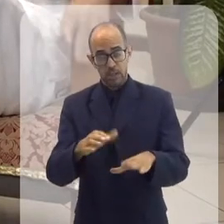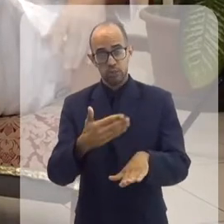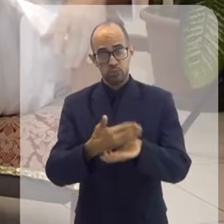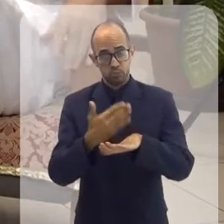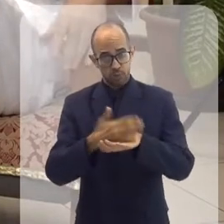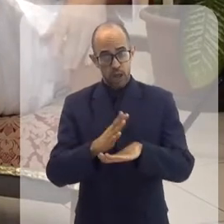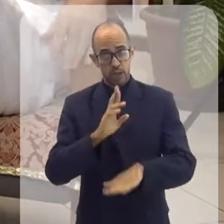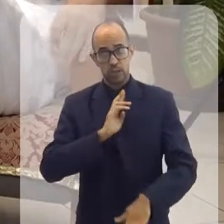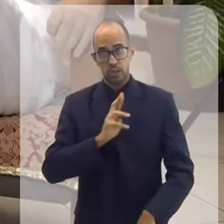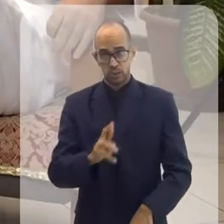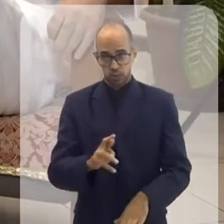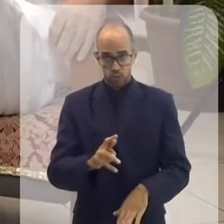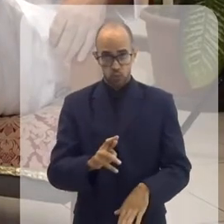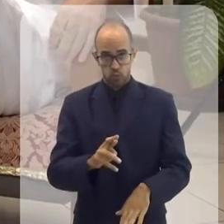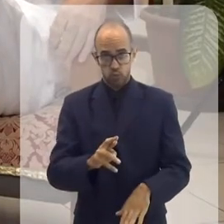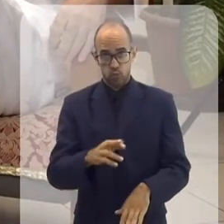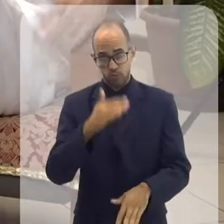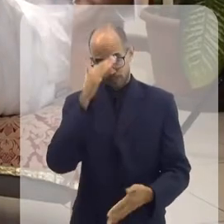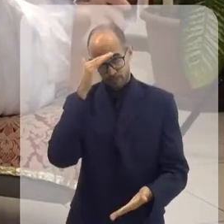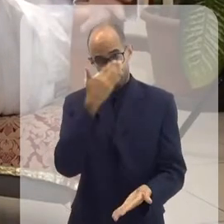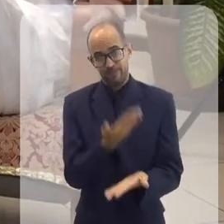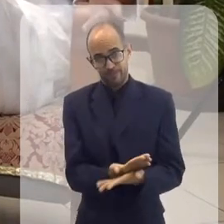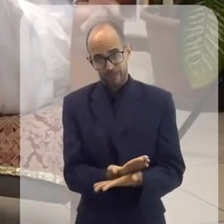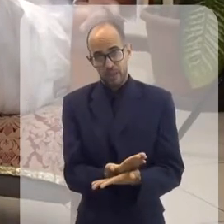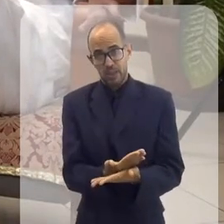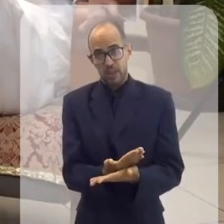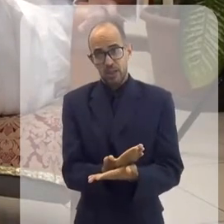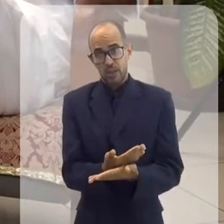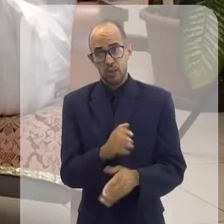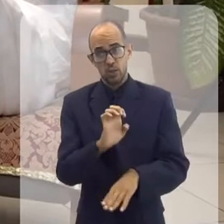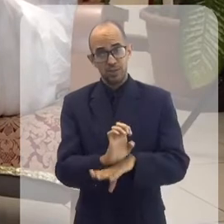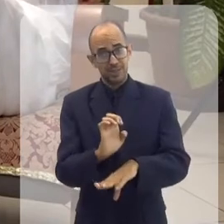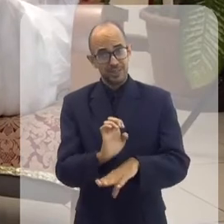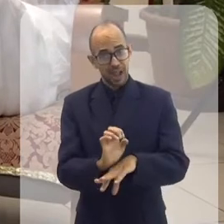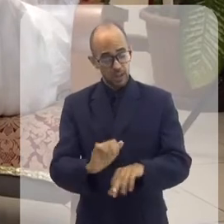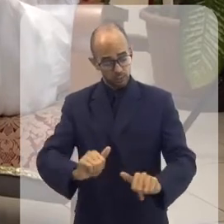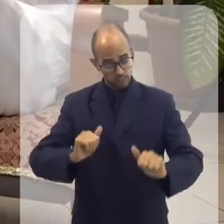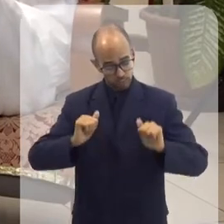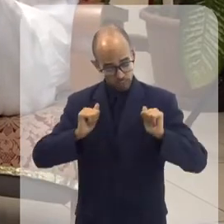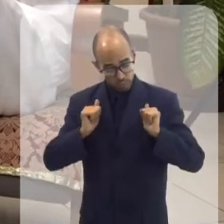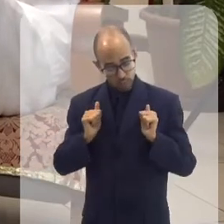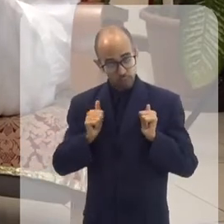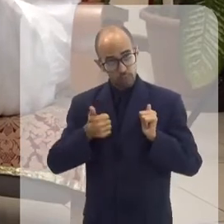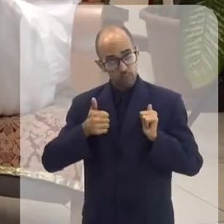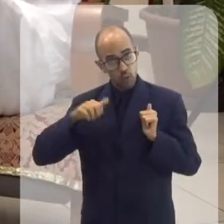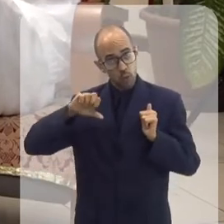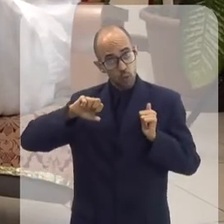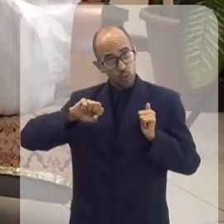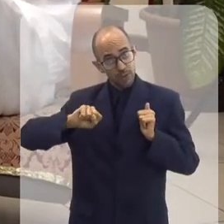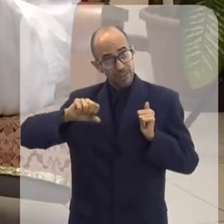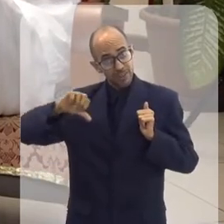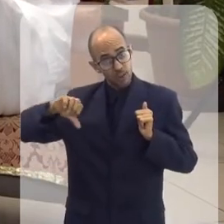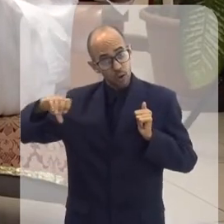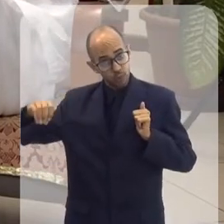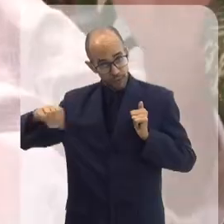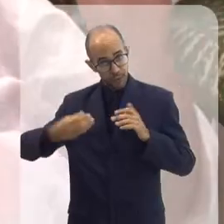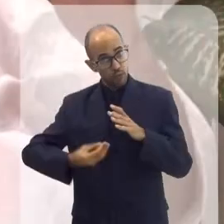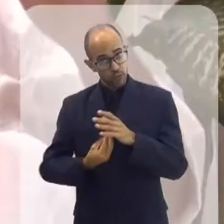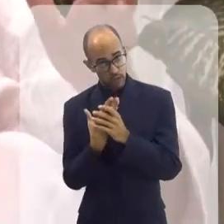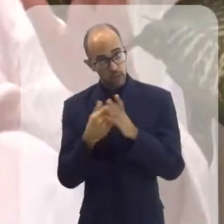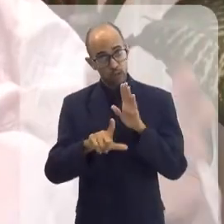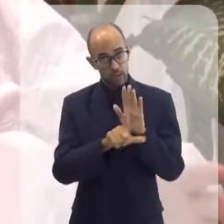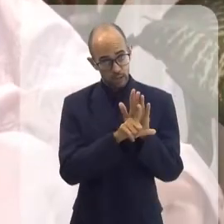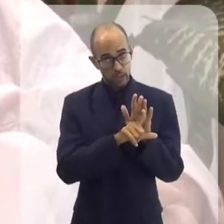crença de Credo que estabelece a laicidade do estado 2.890 no Brasil